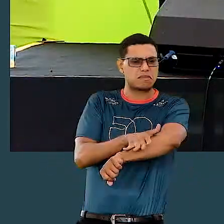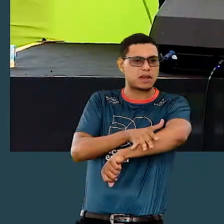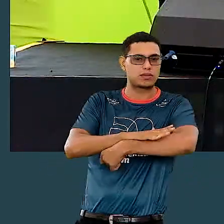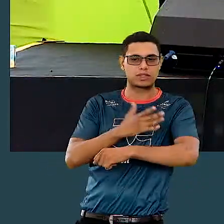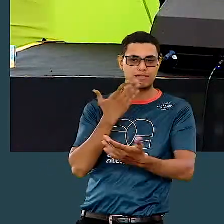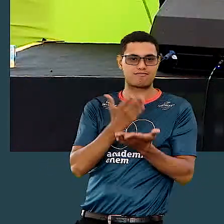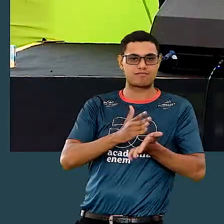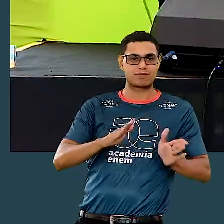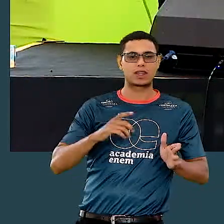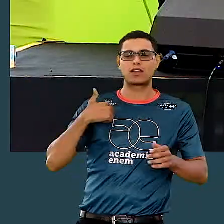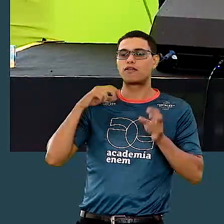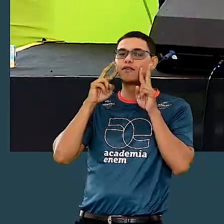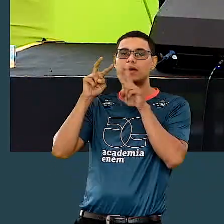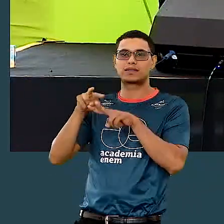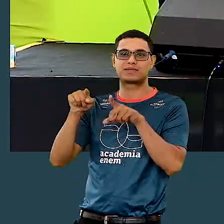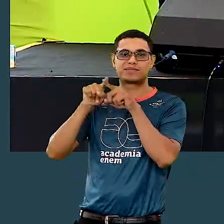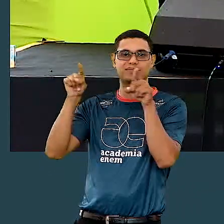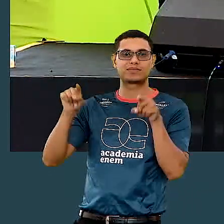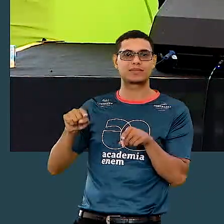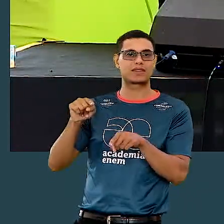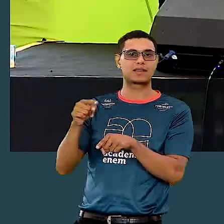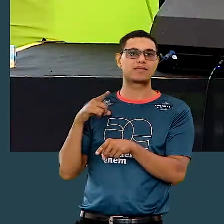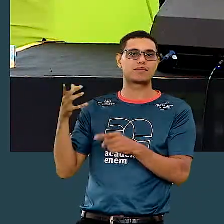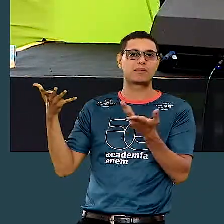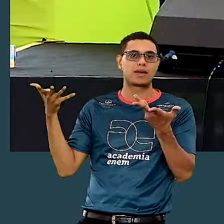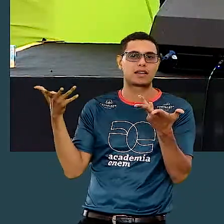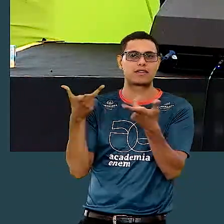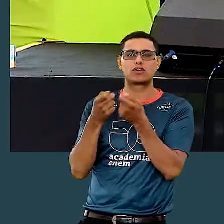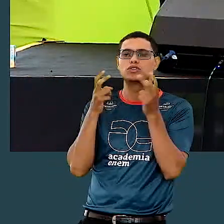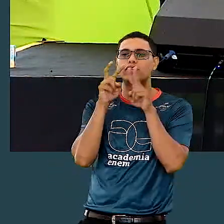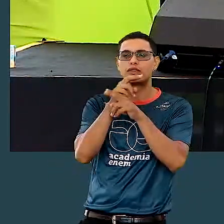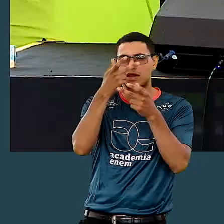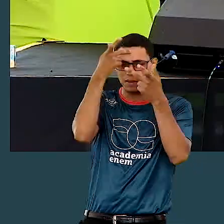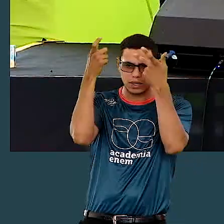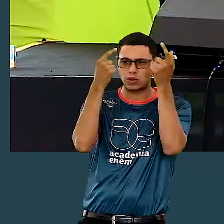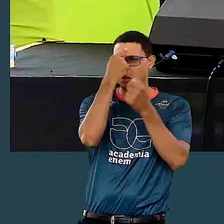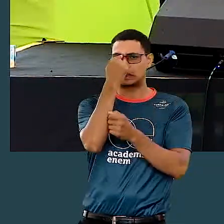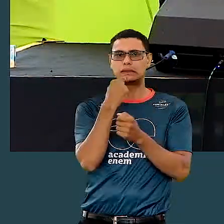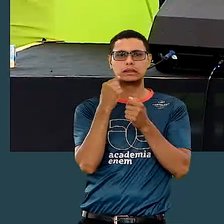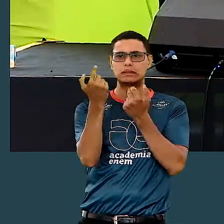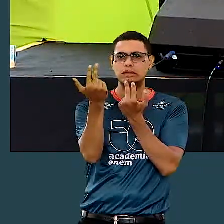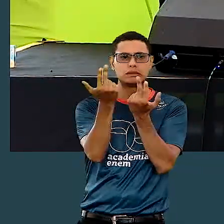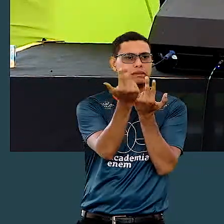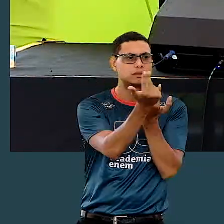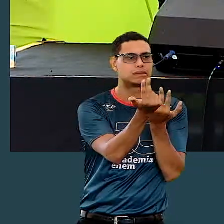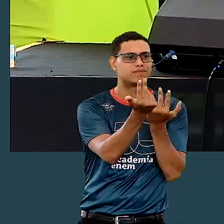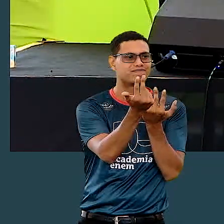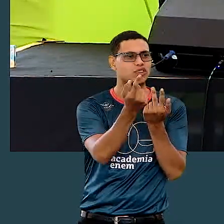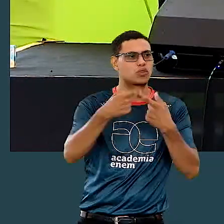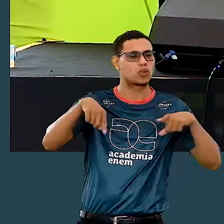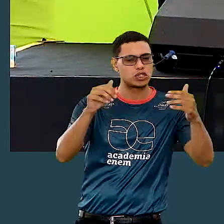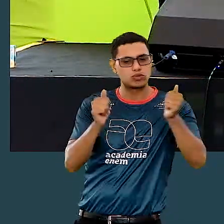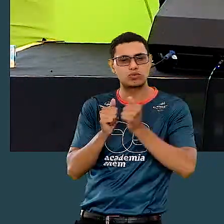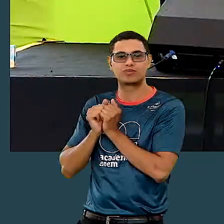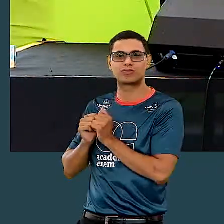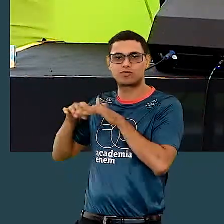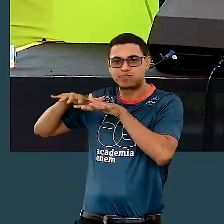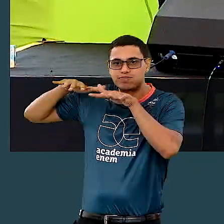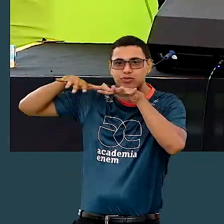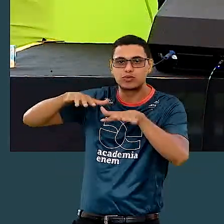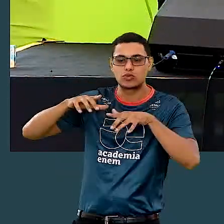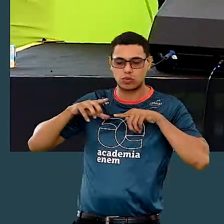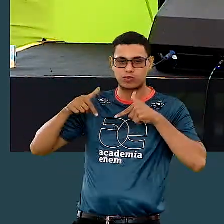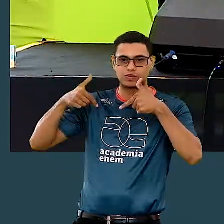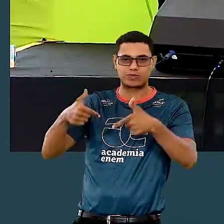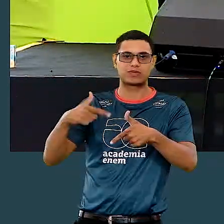como um espaço onde a gente tem cada vez mais carinhas de pessoas parecidas comigo, ocupando para poder lutar e vencer e levar para